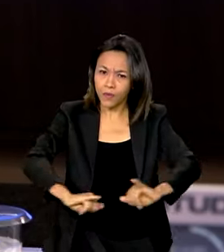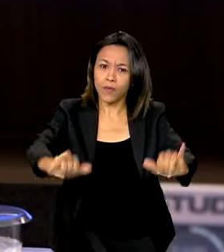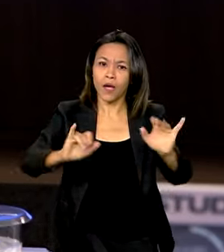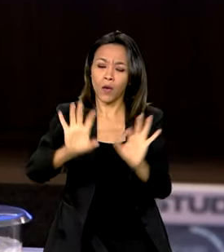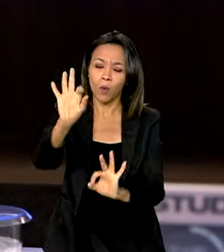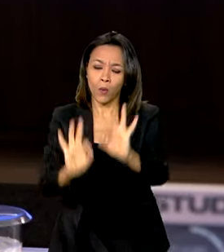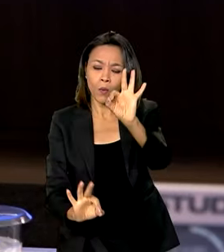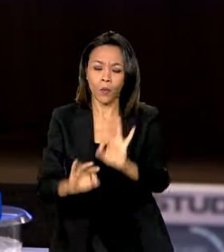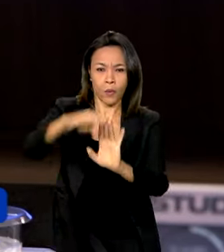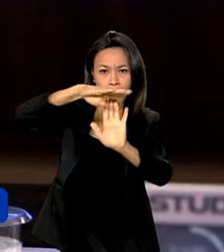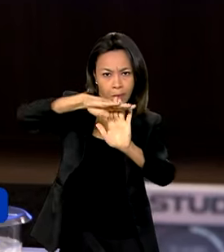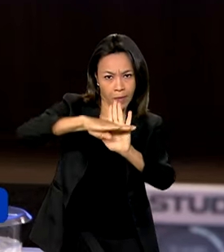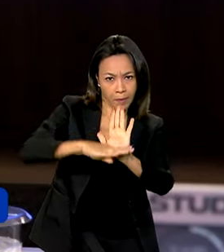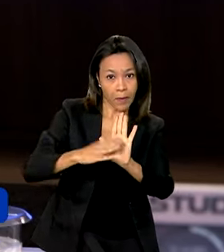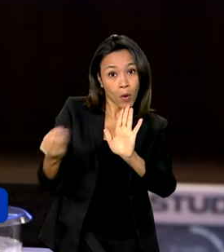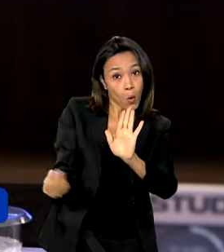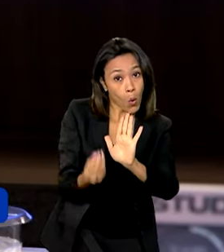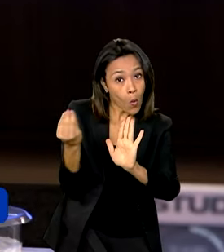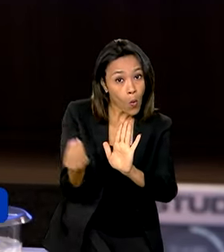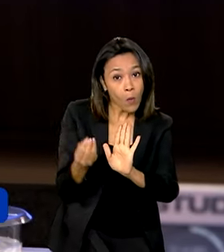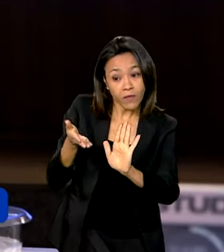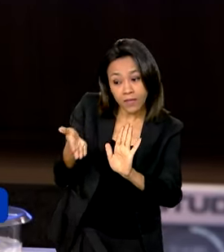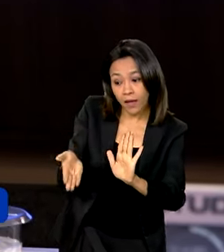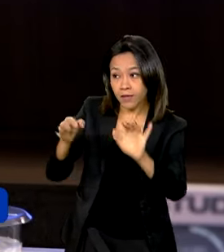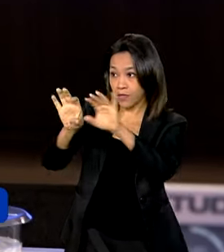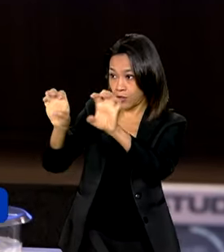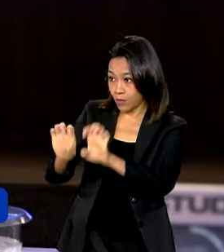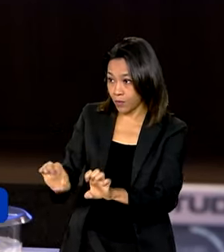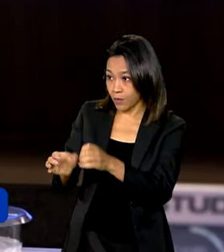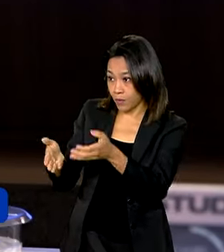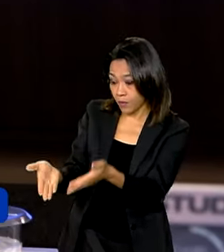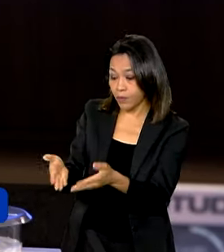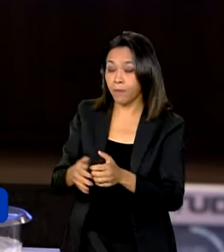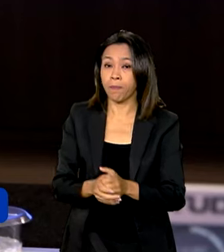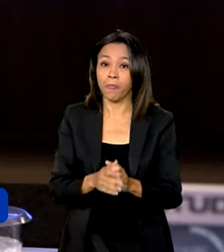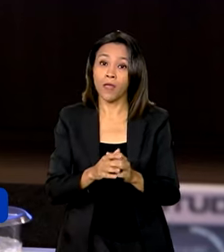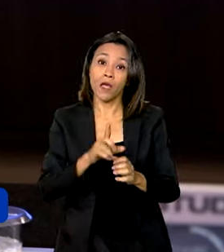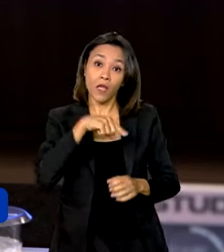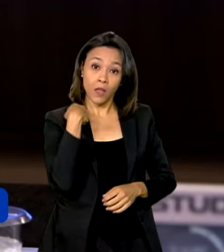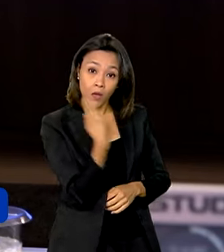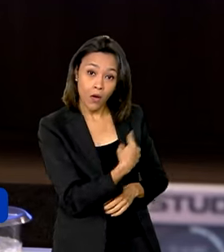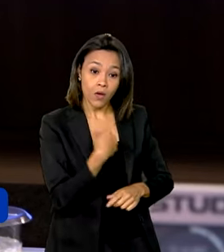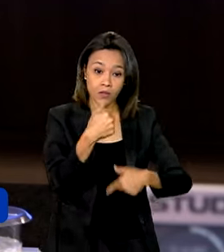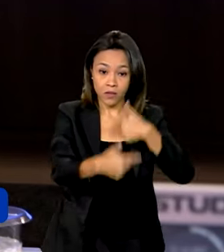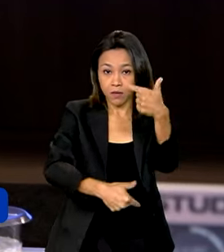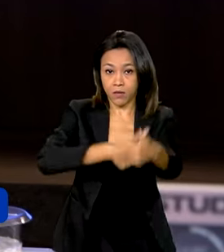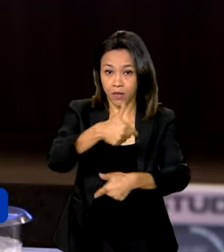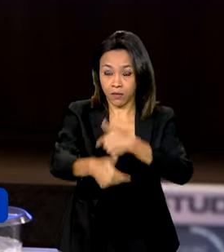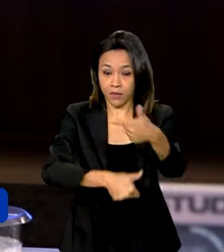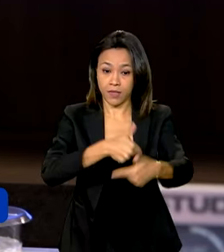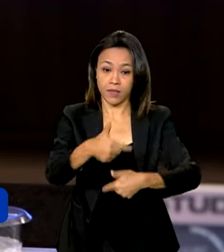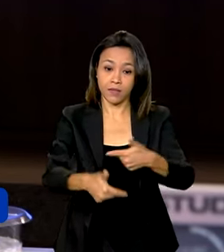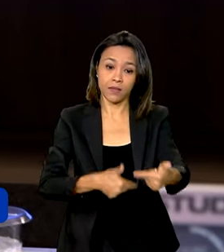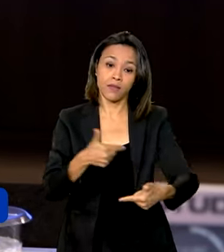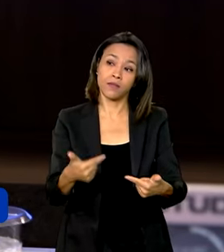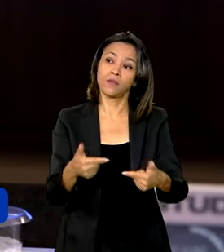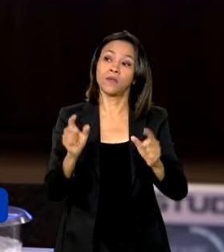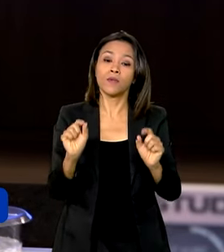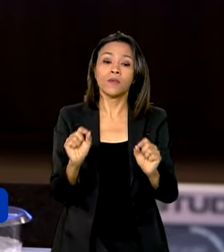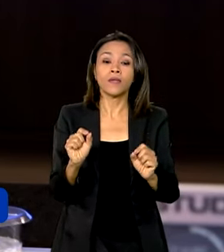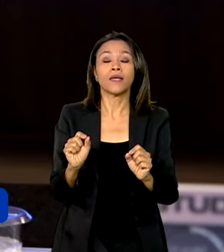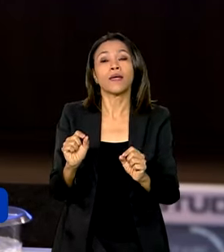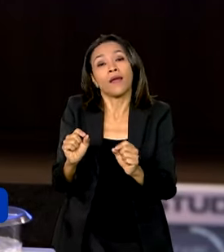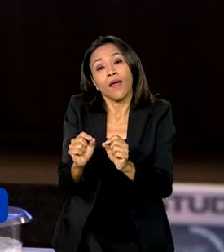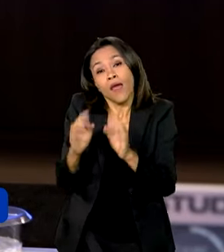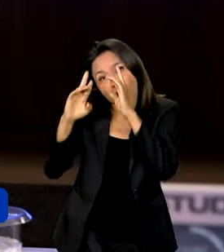reestruturação mas nós estamos eh trabalhando para guardadas as características de